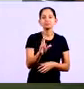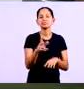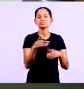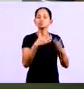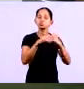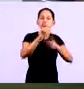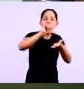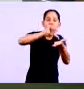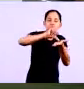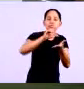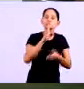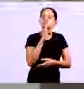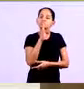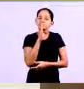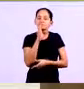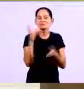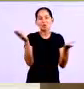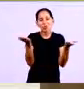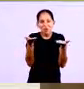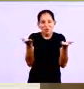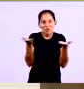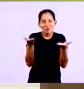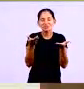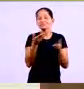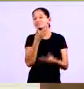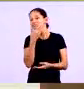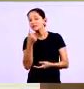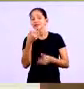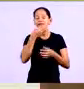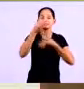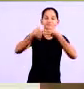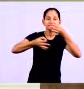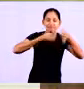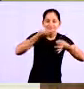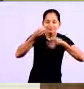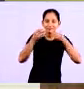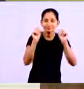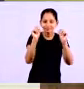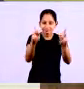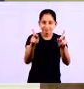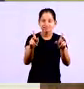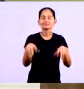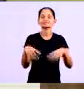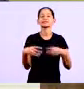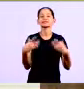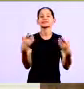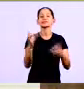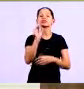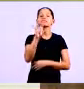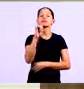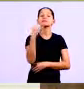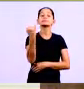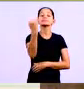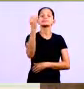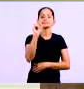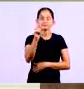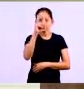polos estão meio quietinhos, estão parados hoje. Vamos comentar mais, pessoal. Só uma coisa